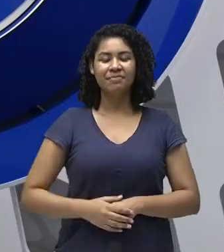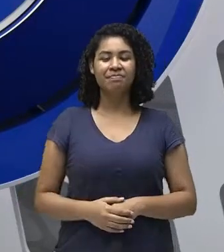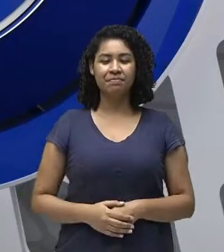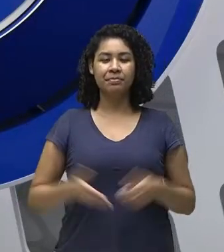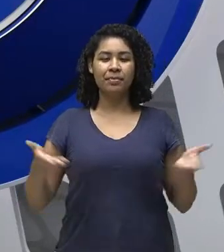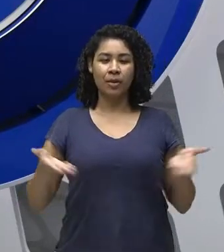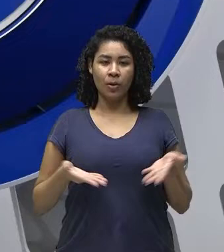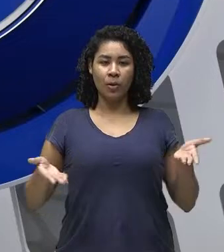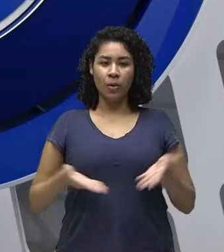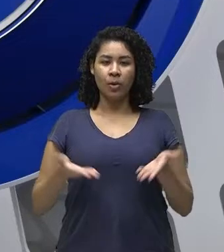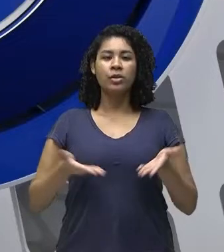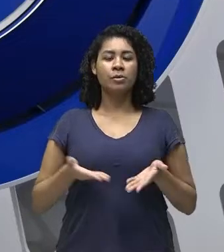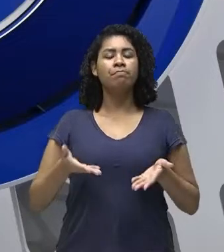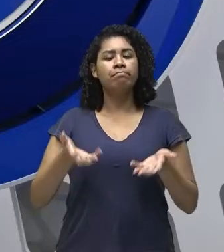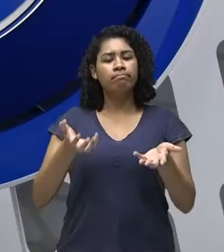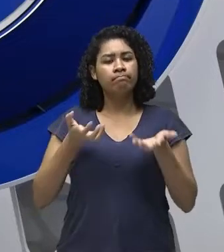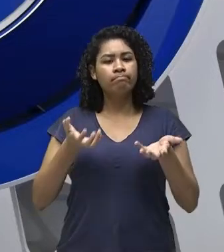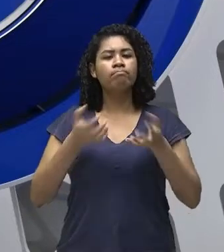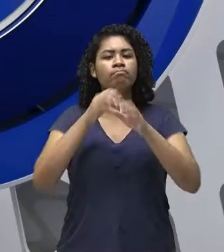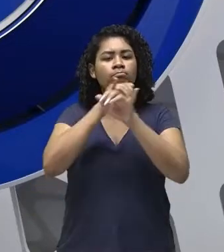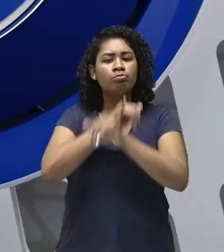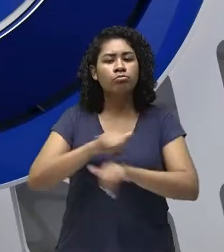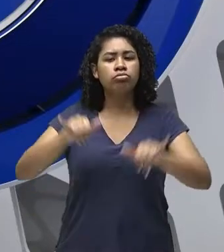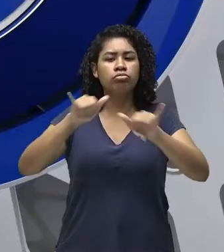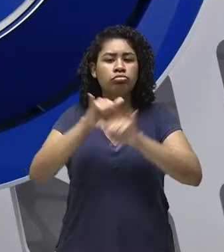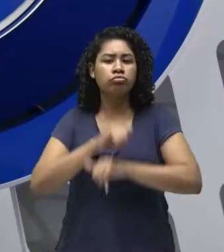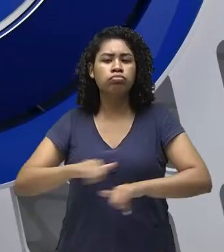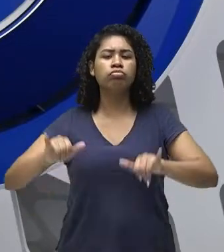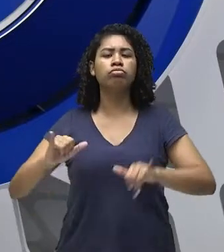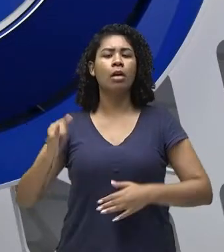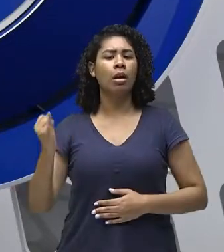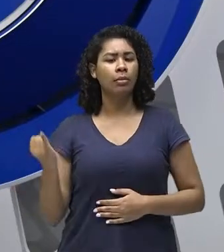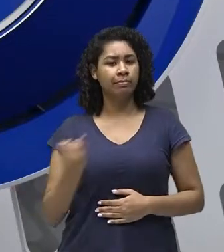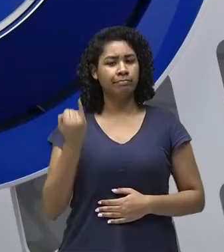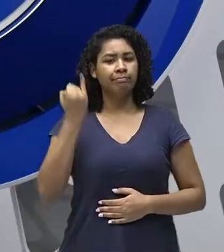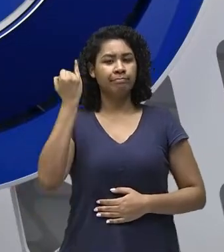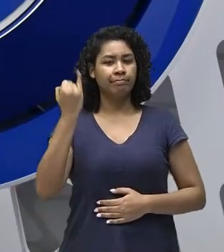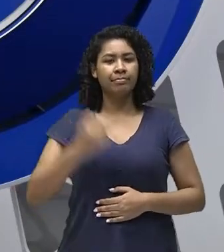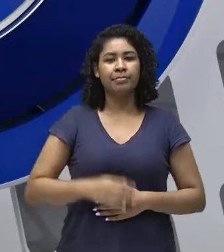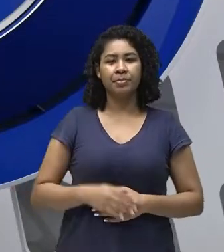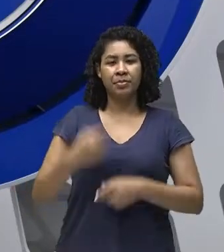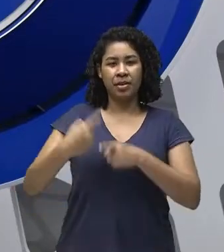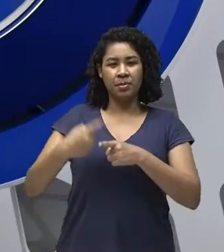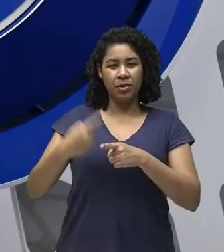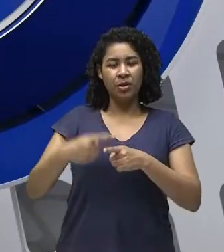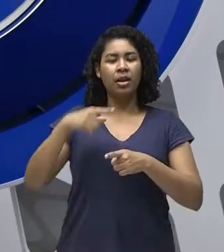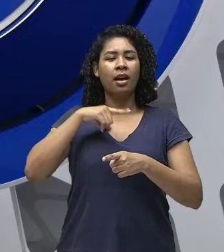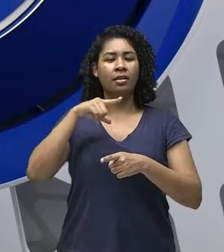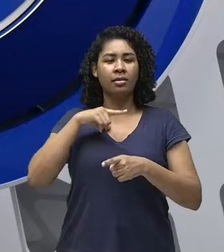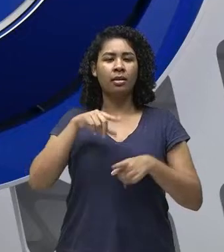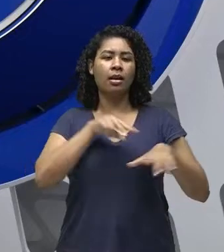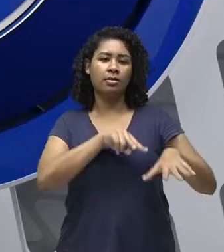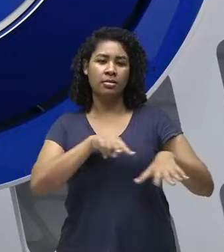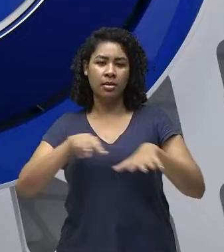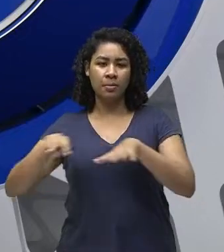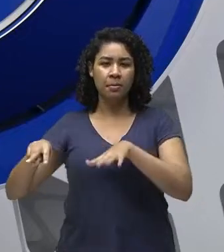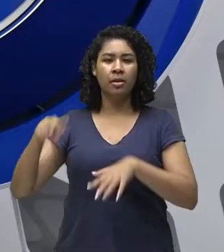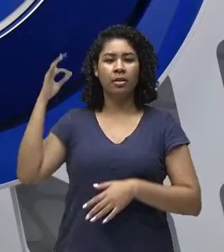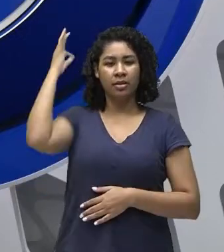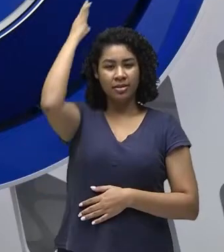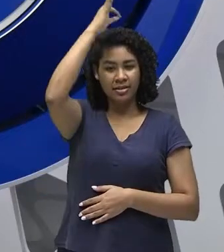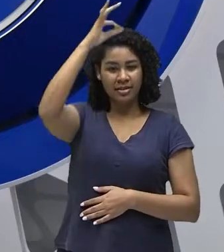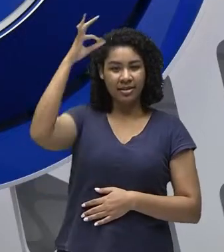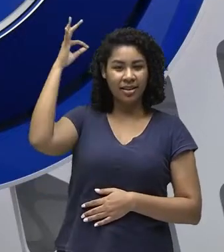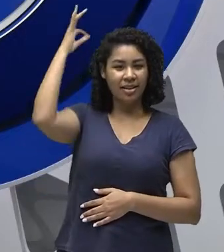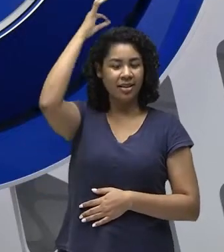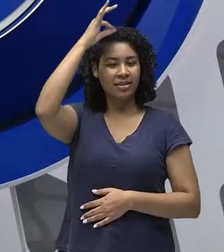nossa aula, nós temos um aviso muito importante. Por conta do feriado da Semana Santa e do ponto facultativo,